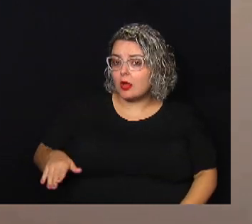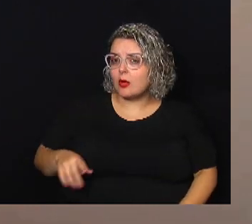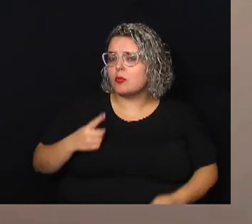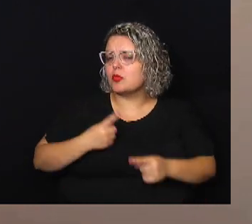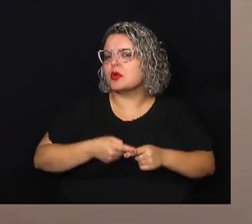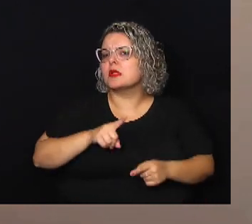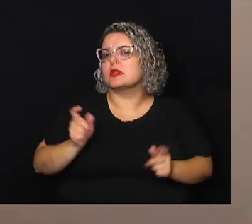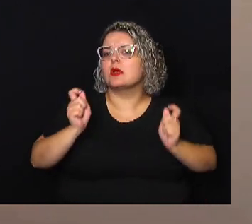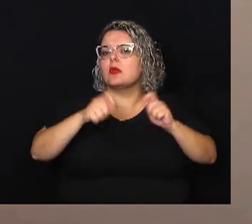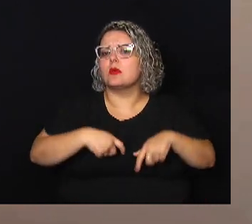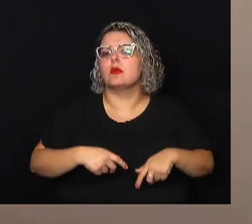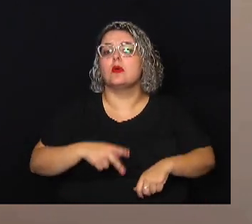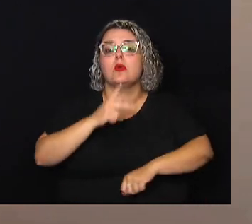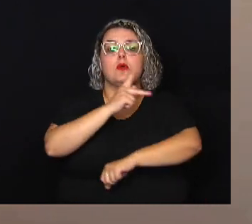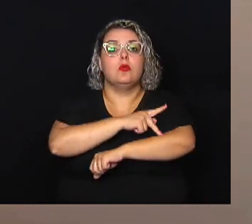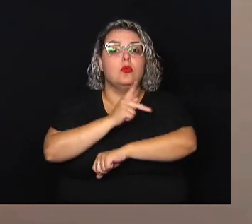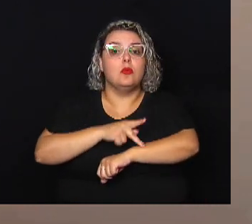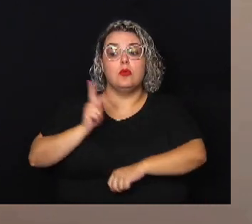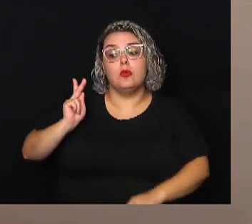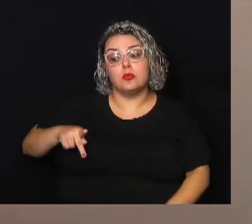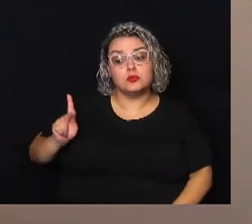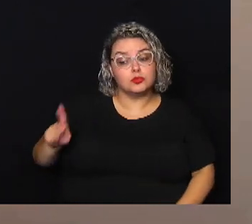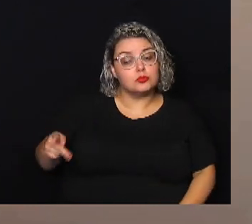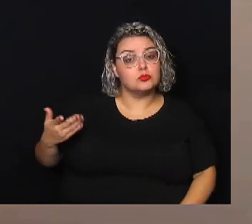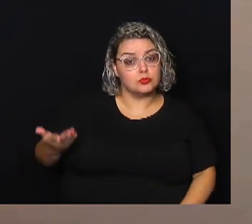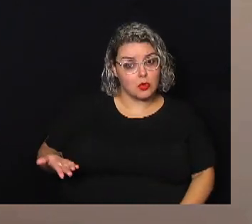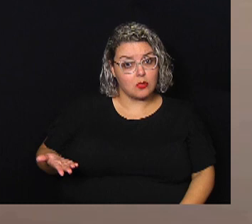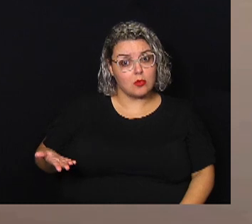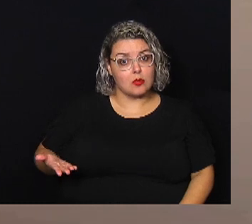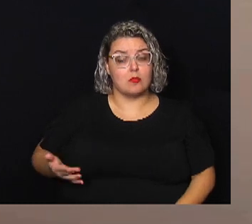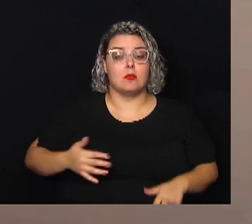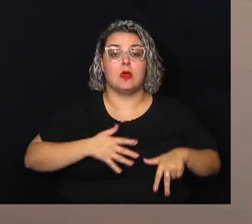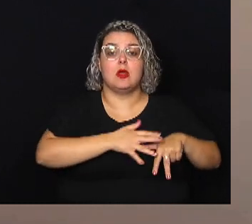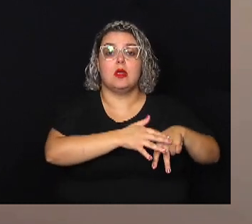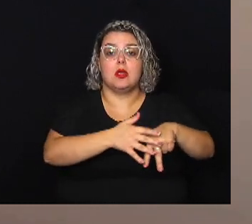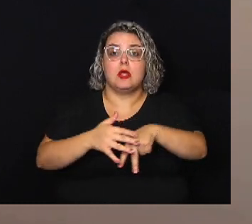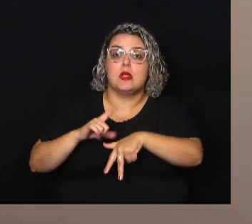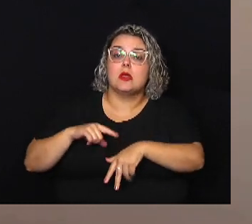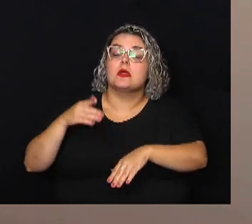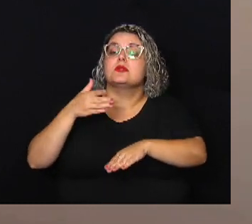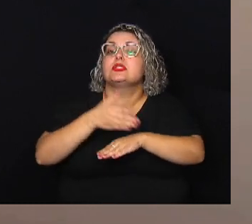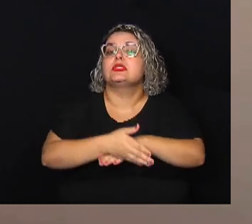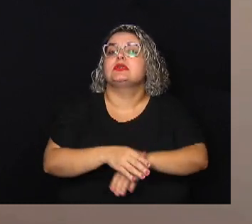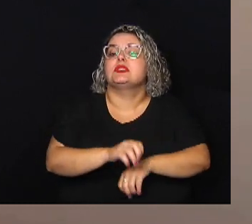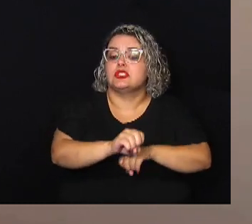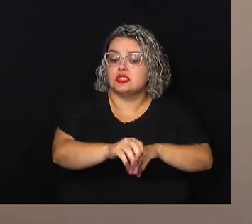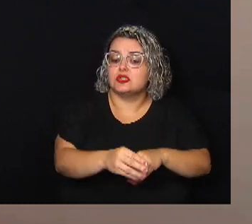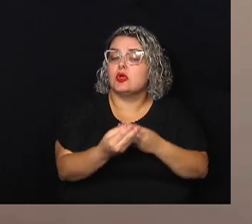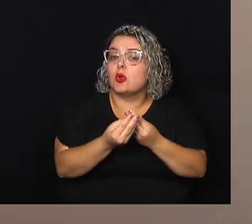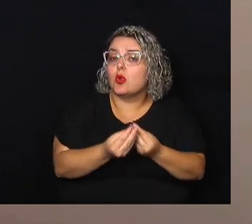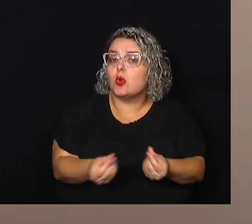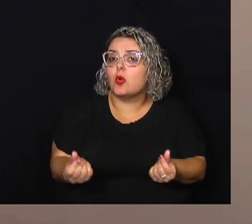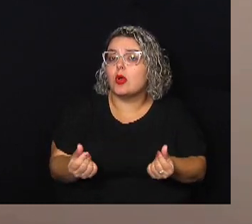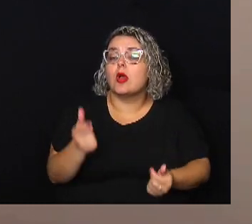capacitar os pedagogos, os professores, para que esse paciente ele tenha acesso à educação de qualidade, ele